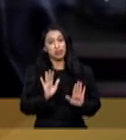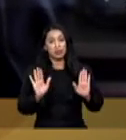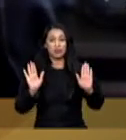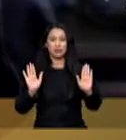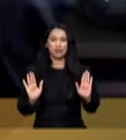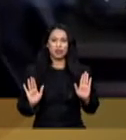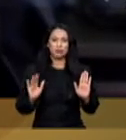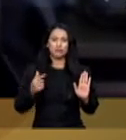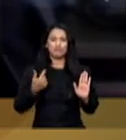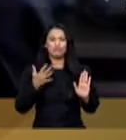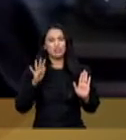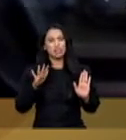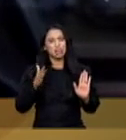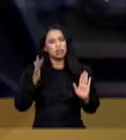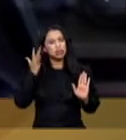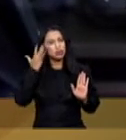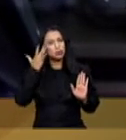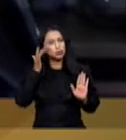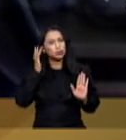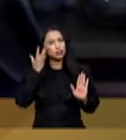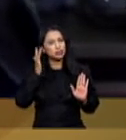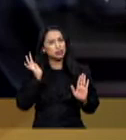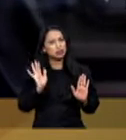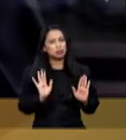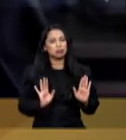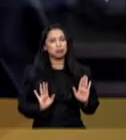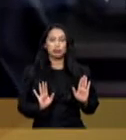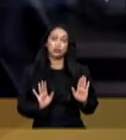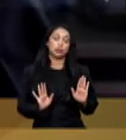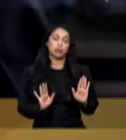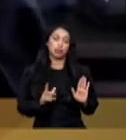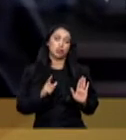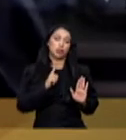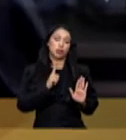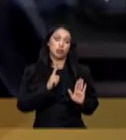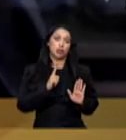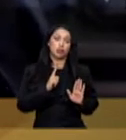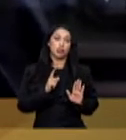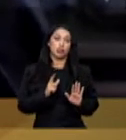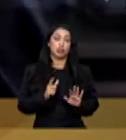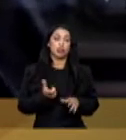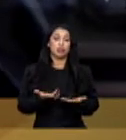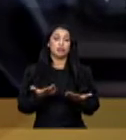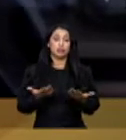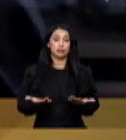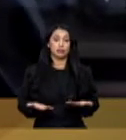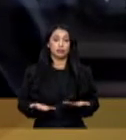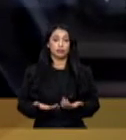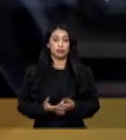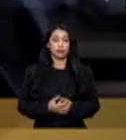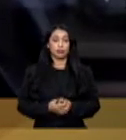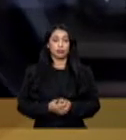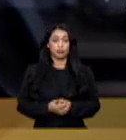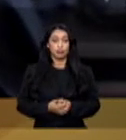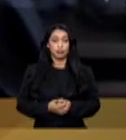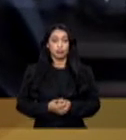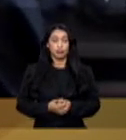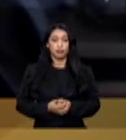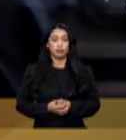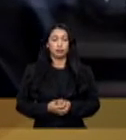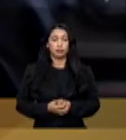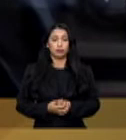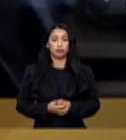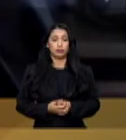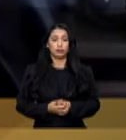eu teria dúvida, sem ser radical a respeito, mas teria dúvida sobre a